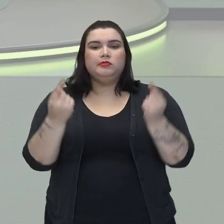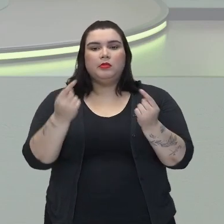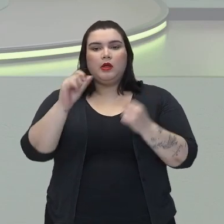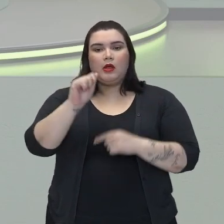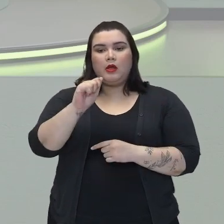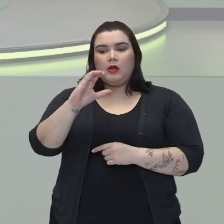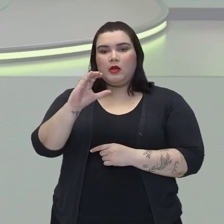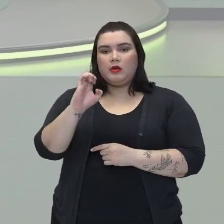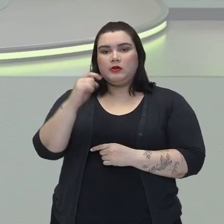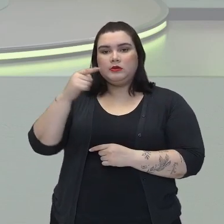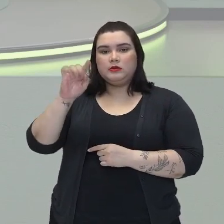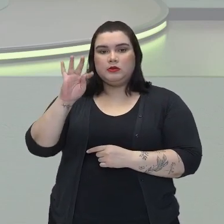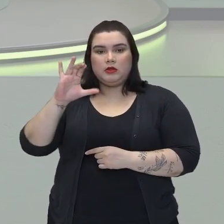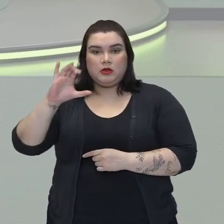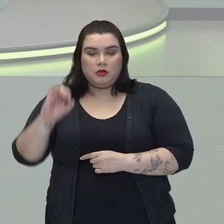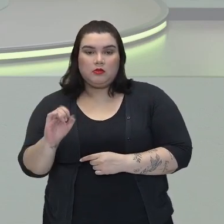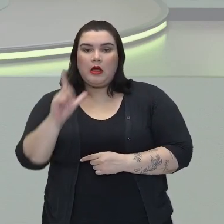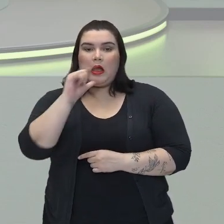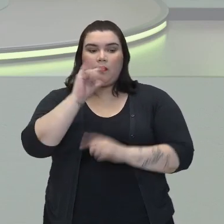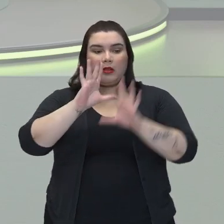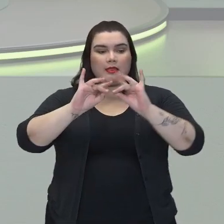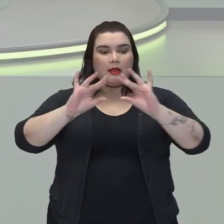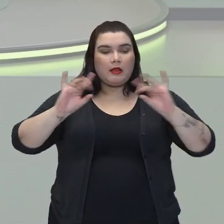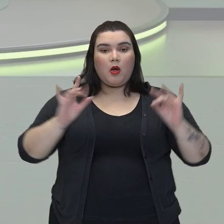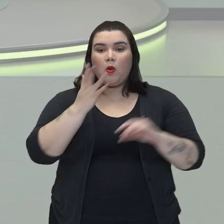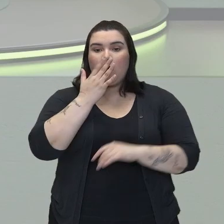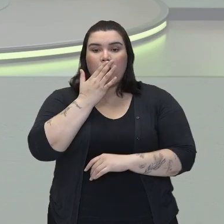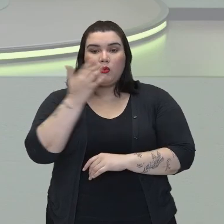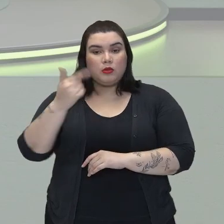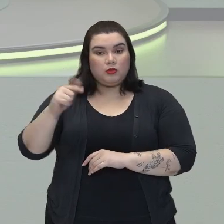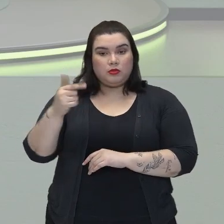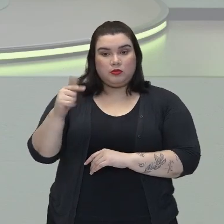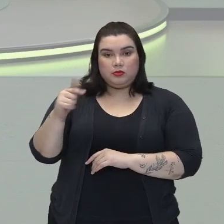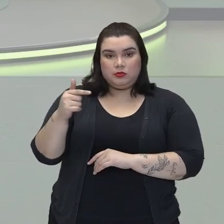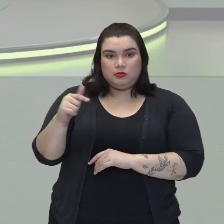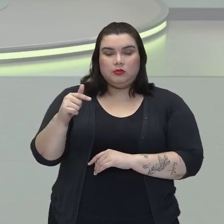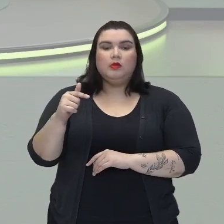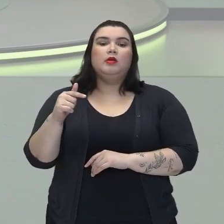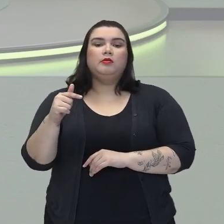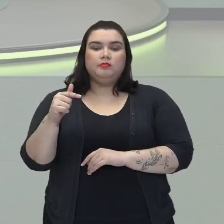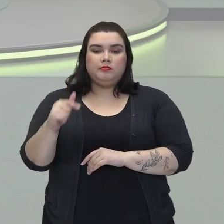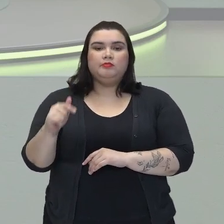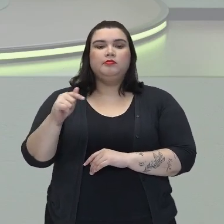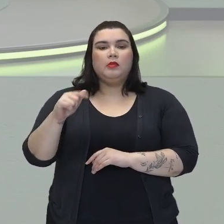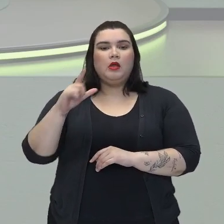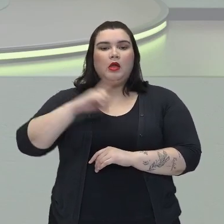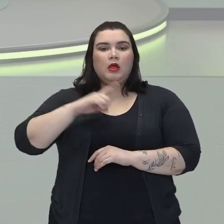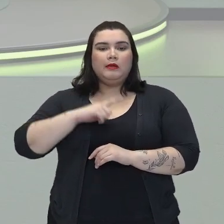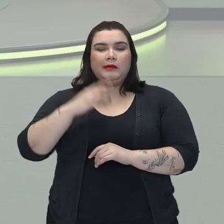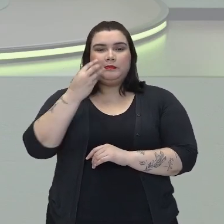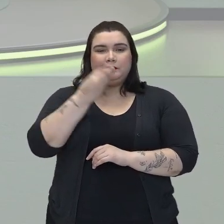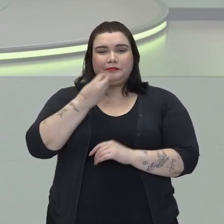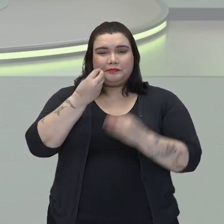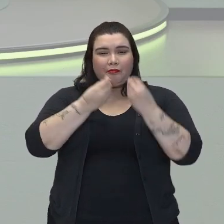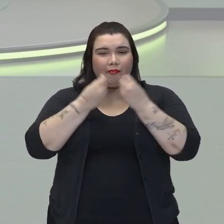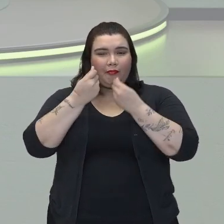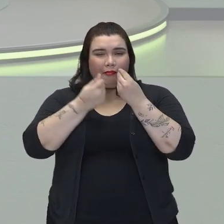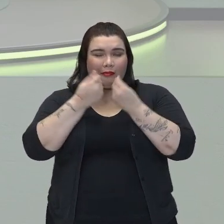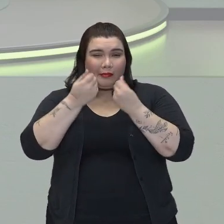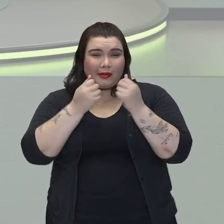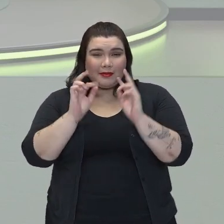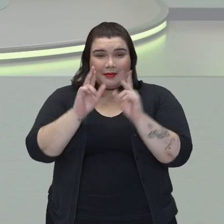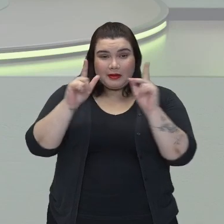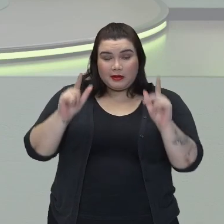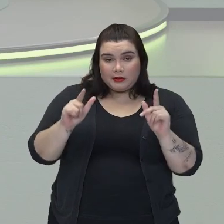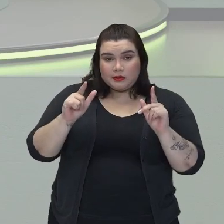líquido incolor à temperatura ambiente, ele tem um cheiro irritante, ele tem um sabor azedo e ele foi isolado